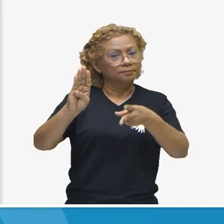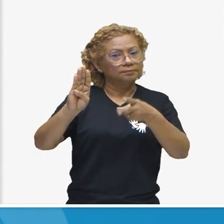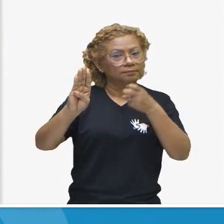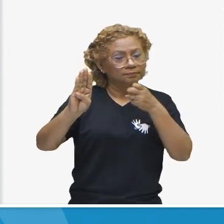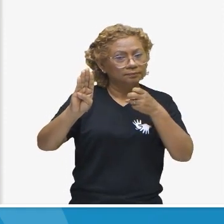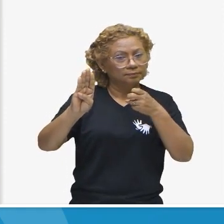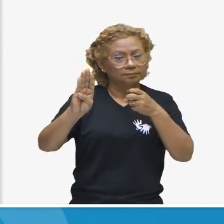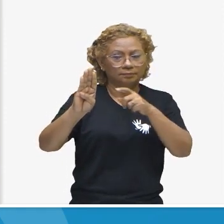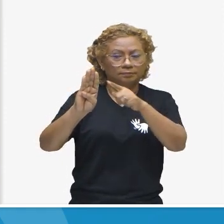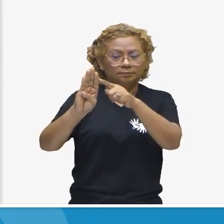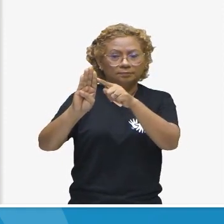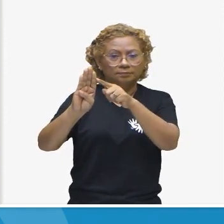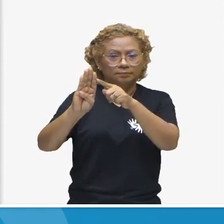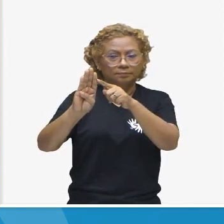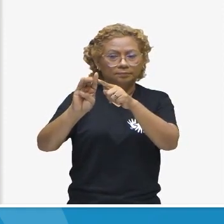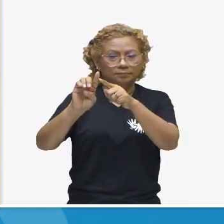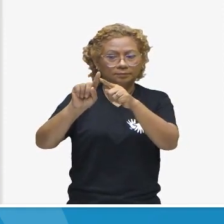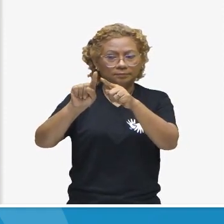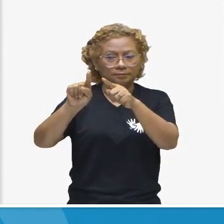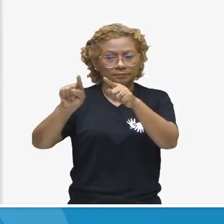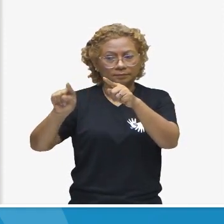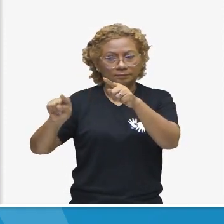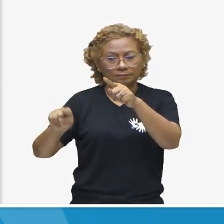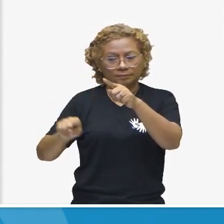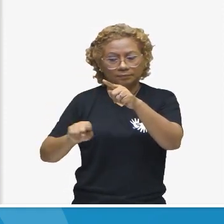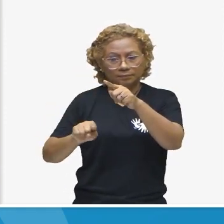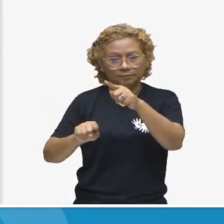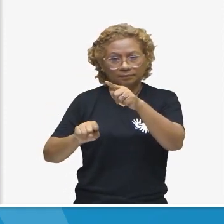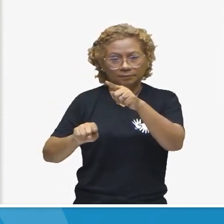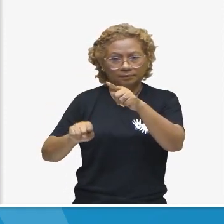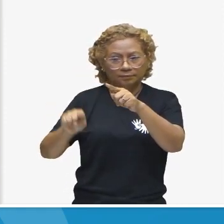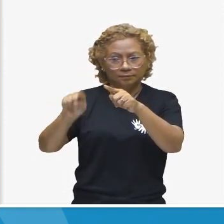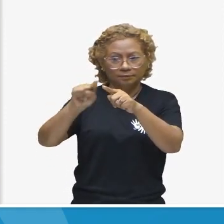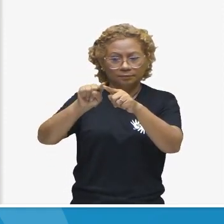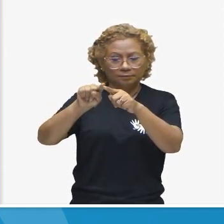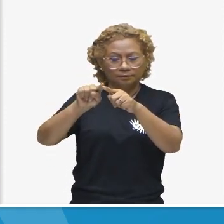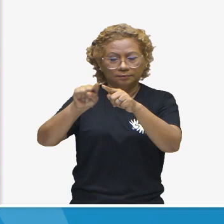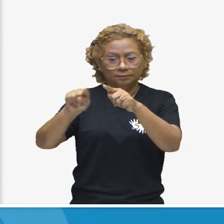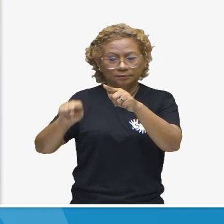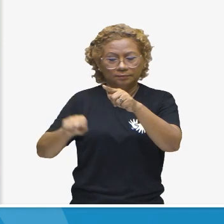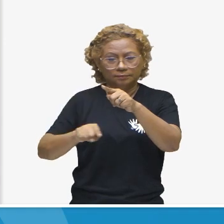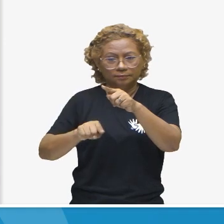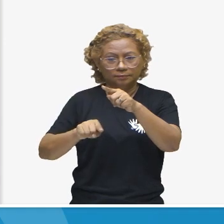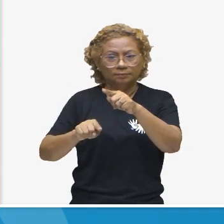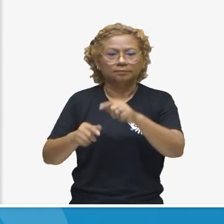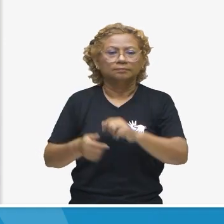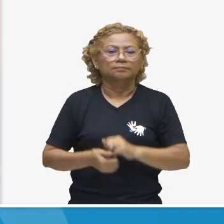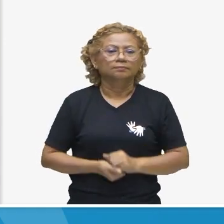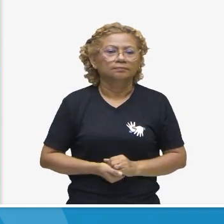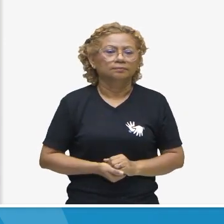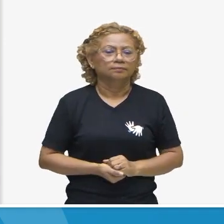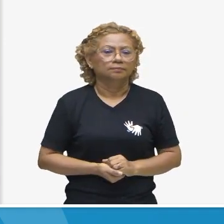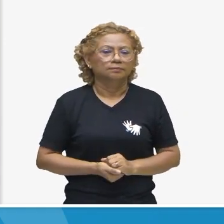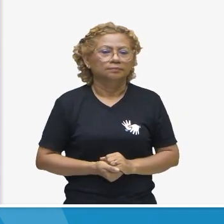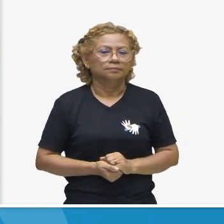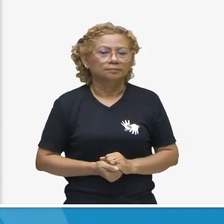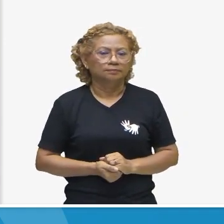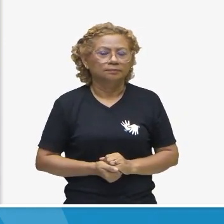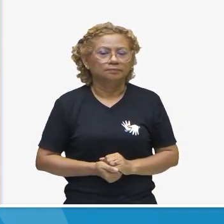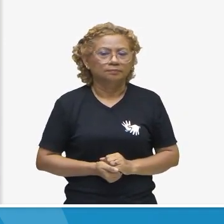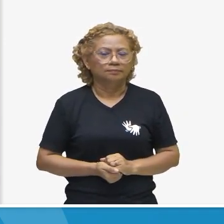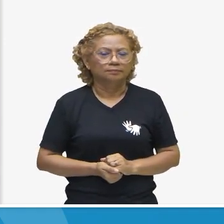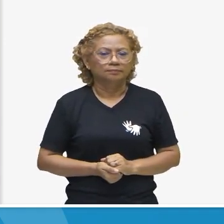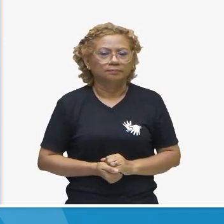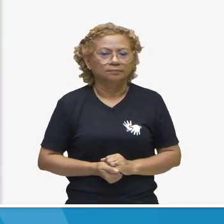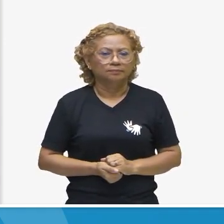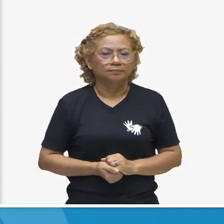trajetória da sombra. Vamos aqui então projetar essa sombra do ponto B até o chão. Então